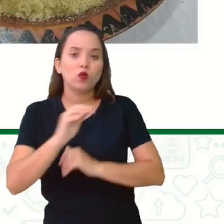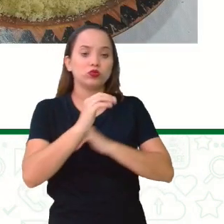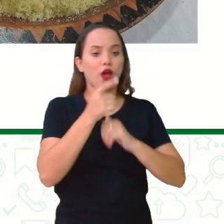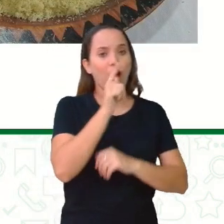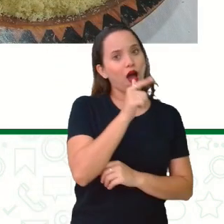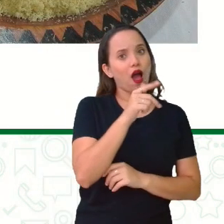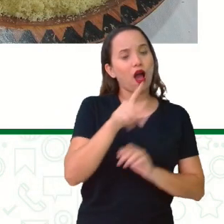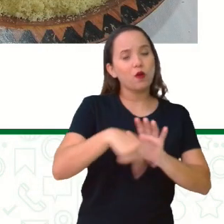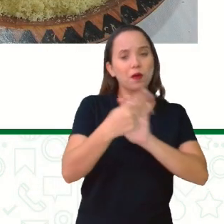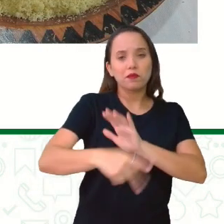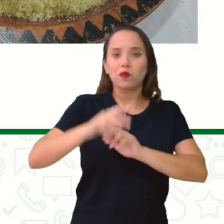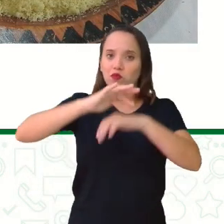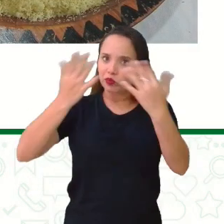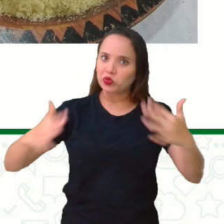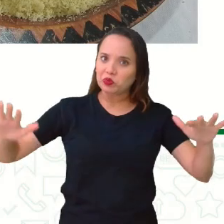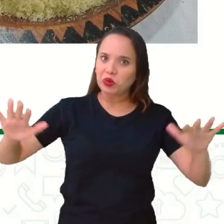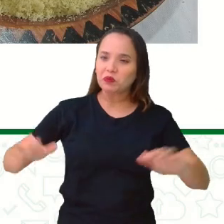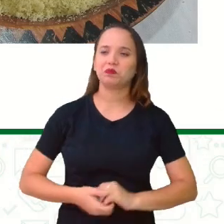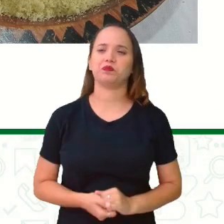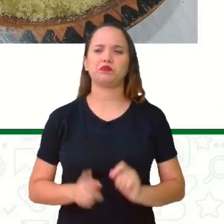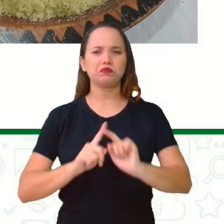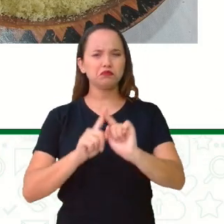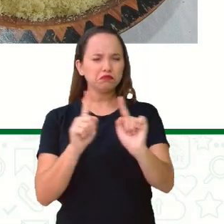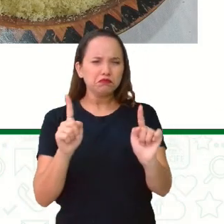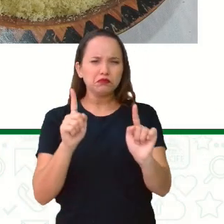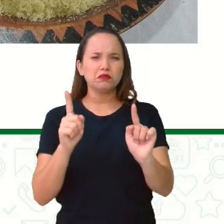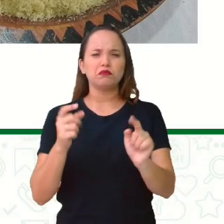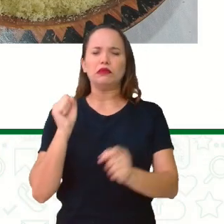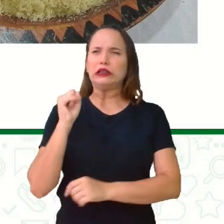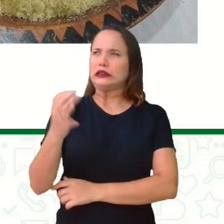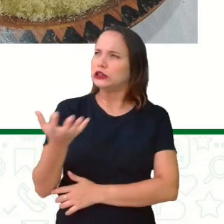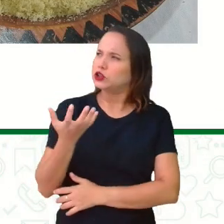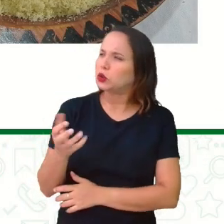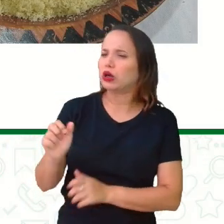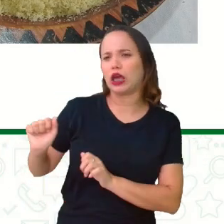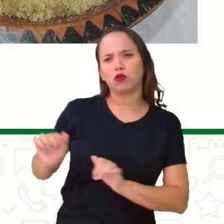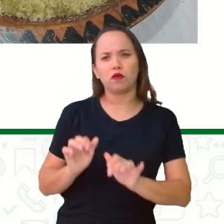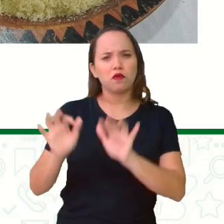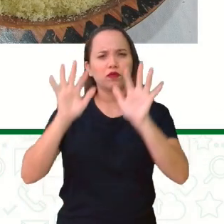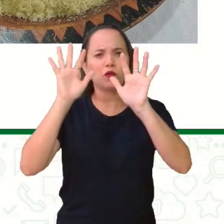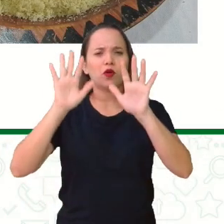cozinha. Mas, para evaporar aqui, que comida que a gente vai usar